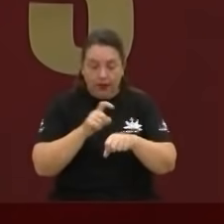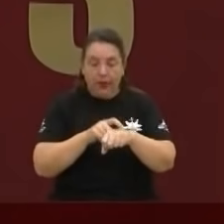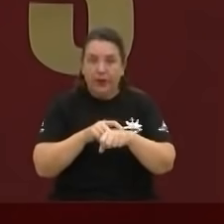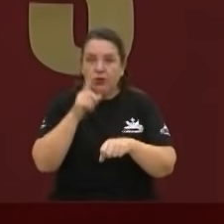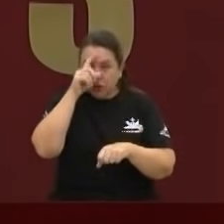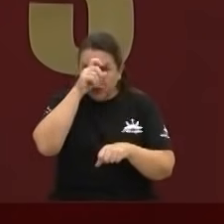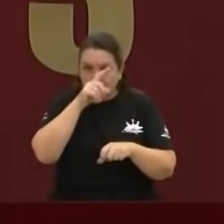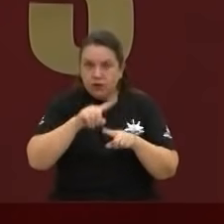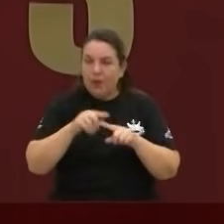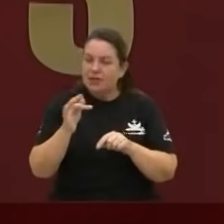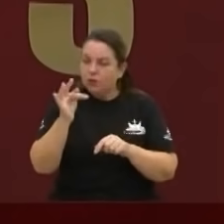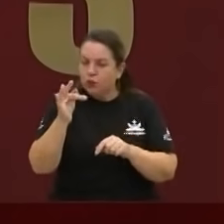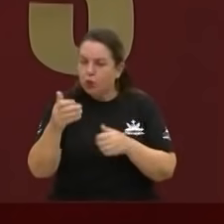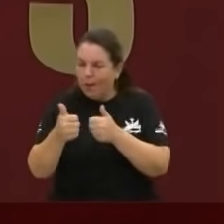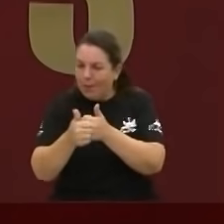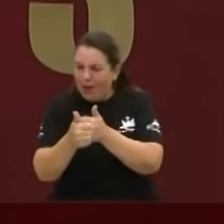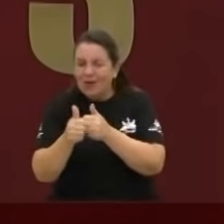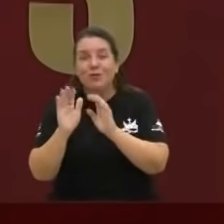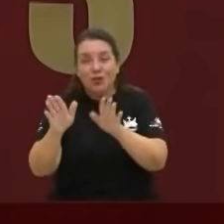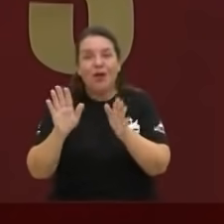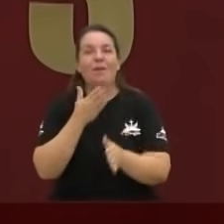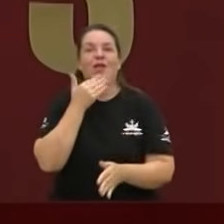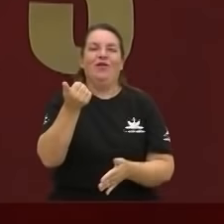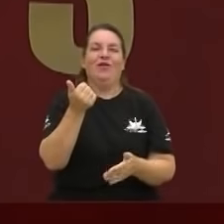Eu quero ver de novo.